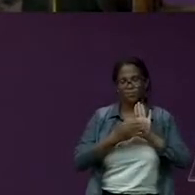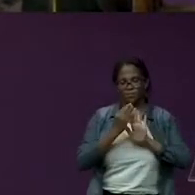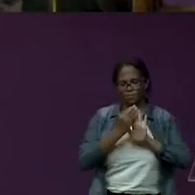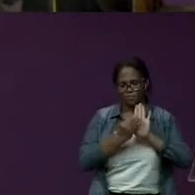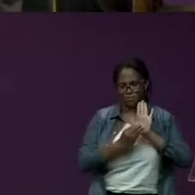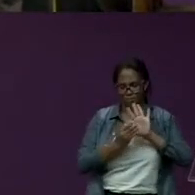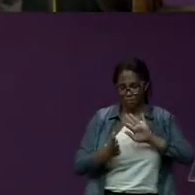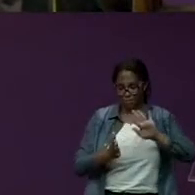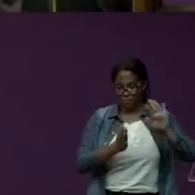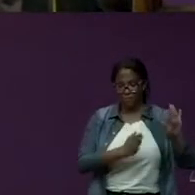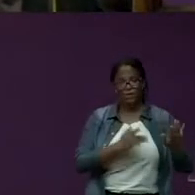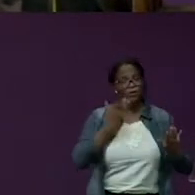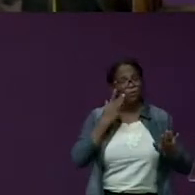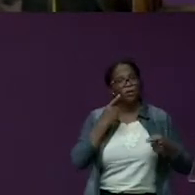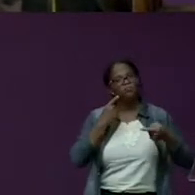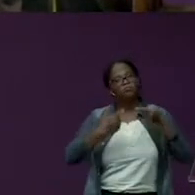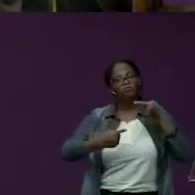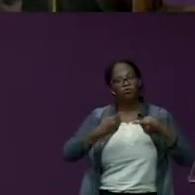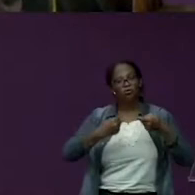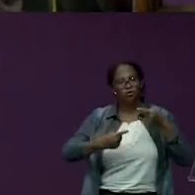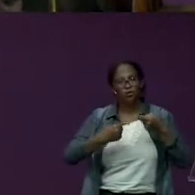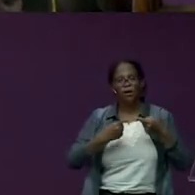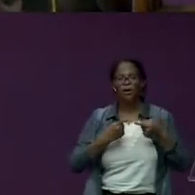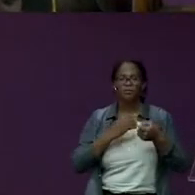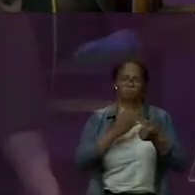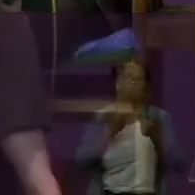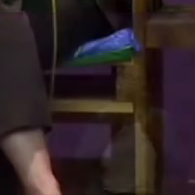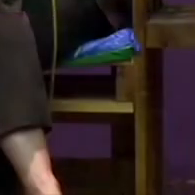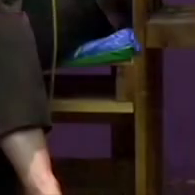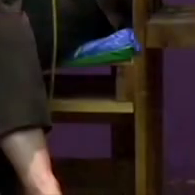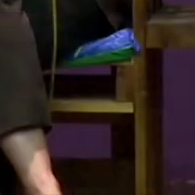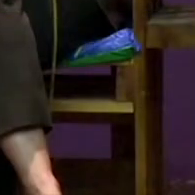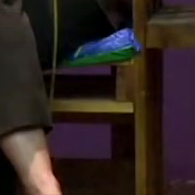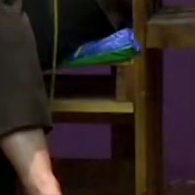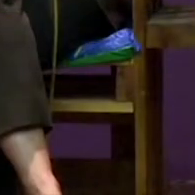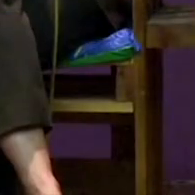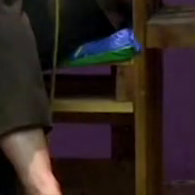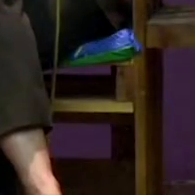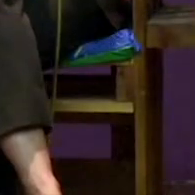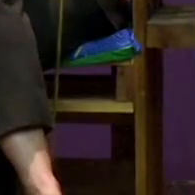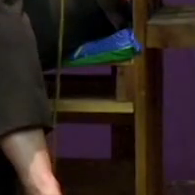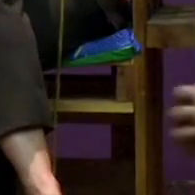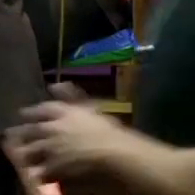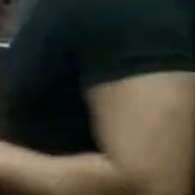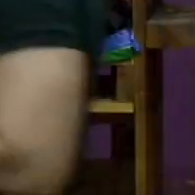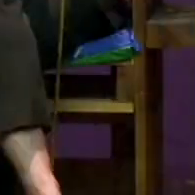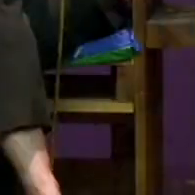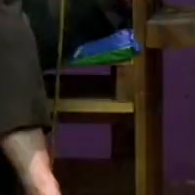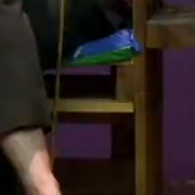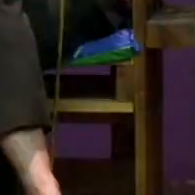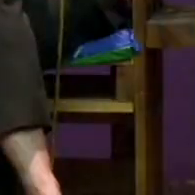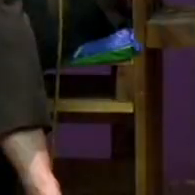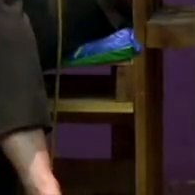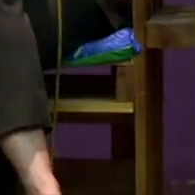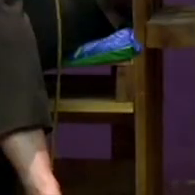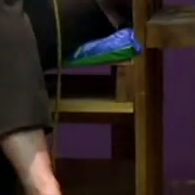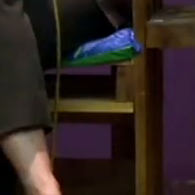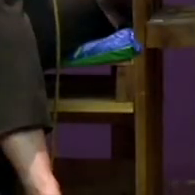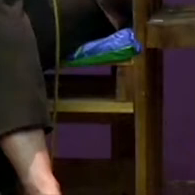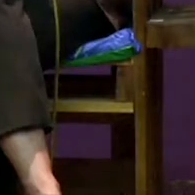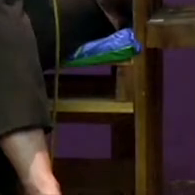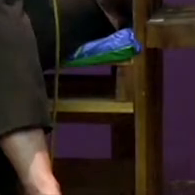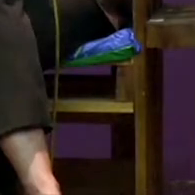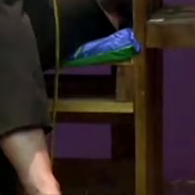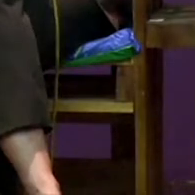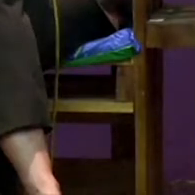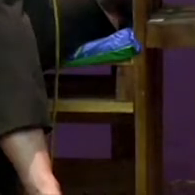um diálogo muito grande na instituição, e nem todos pensamos igual, né? Qual o papel que a Fiocruz tem? Né,